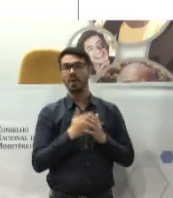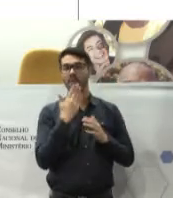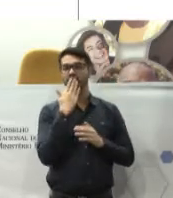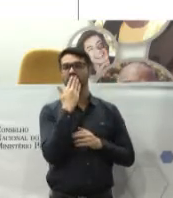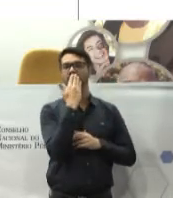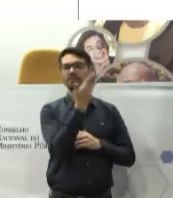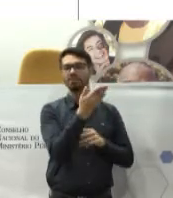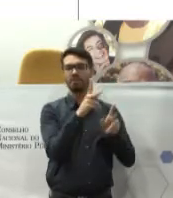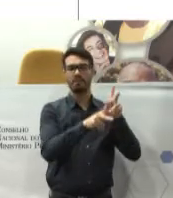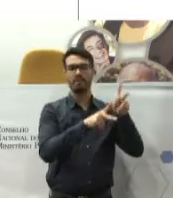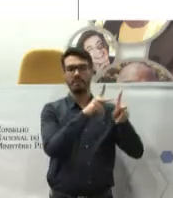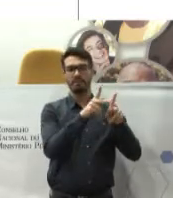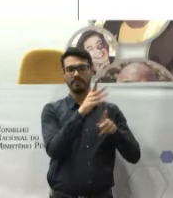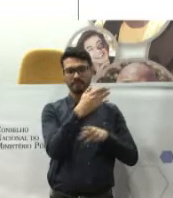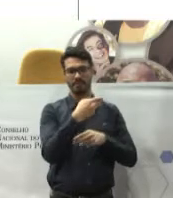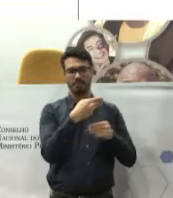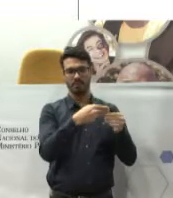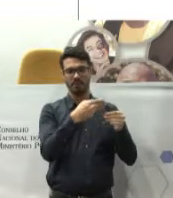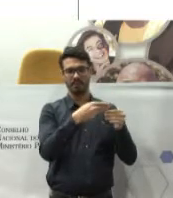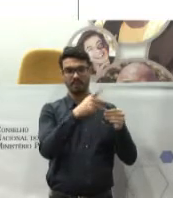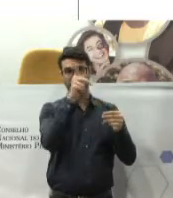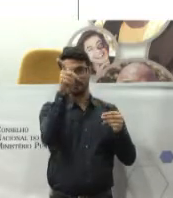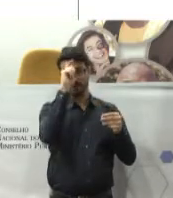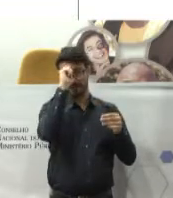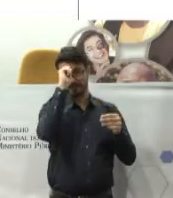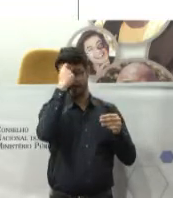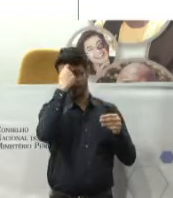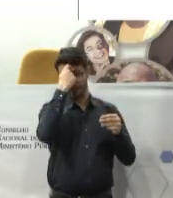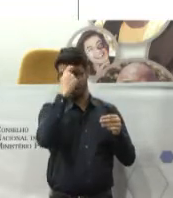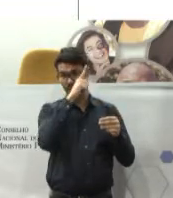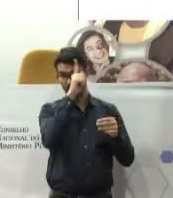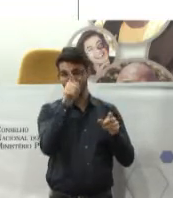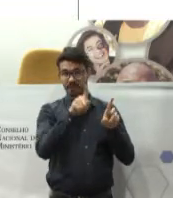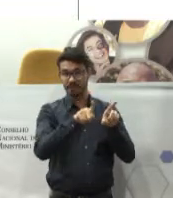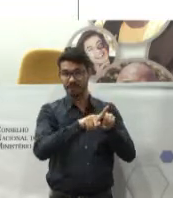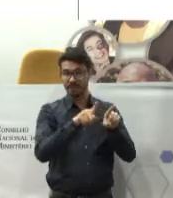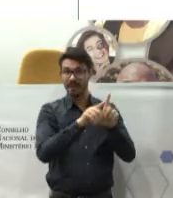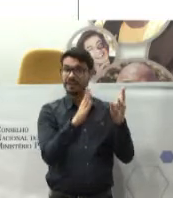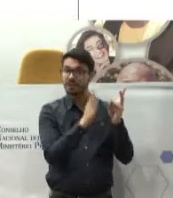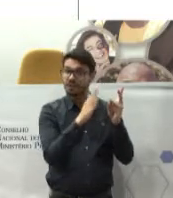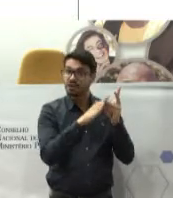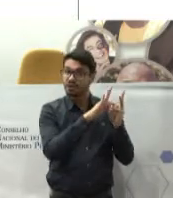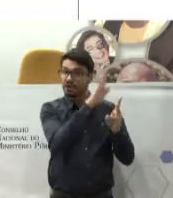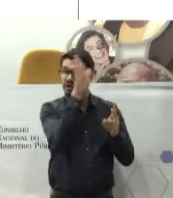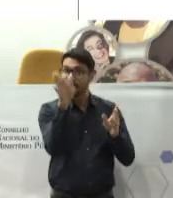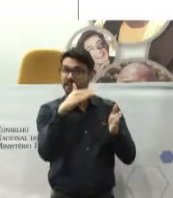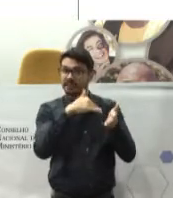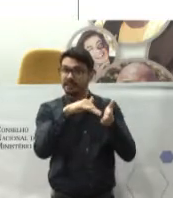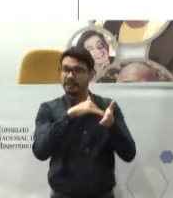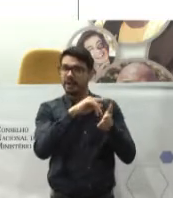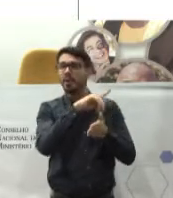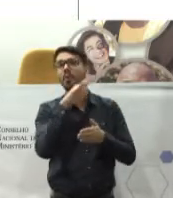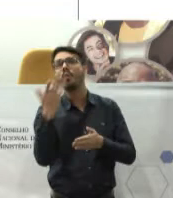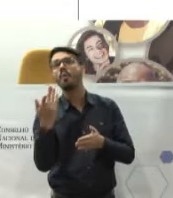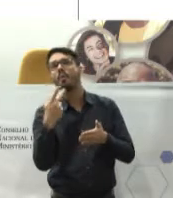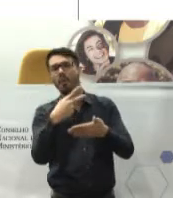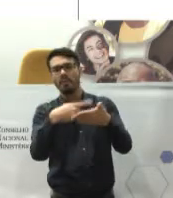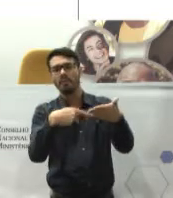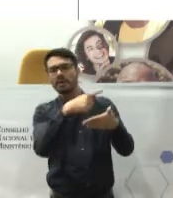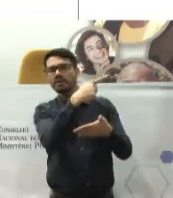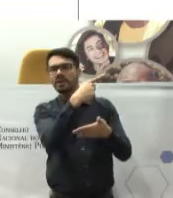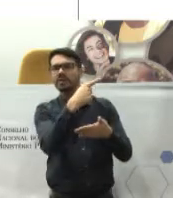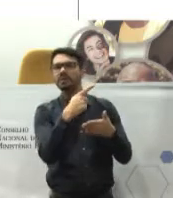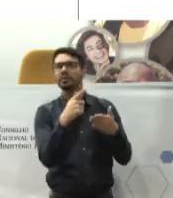perguntar: no meu município eu tenho população negra, eventualmente indígena, consulta a secretaria, qual é o programa que vocês têm para